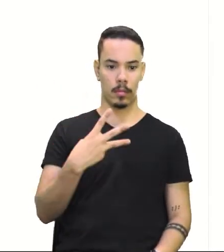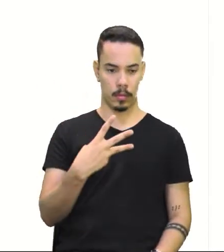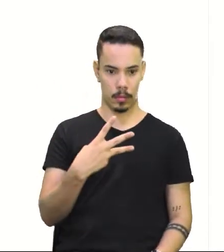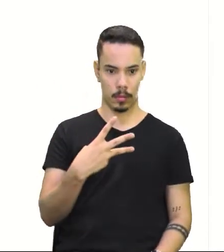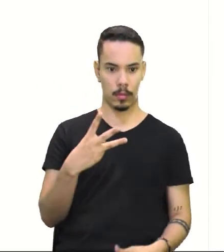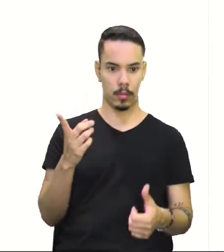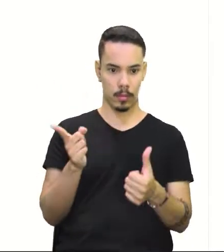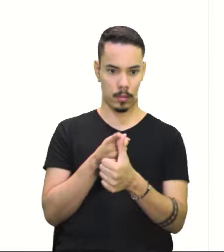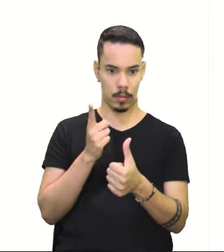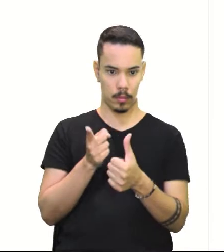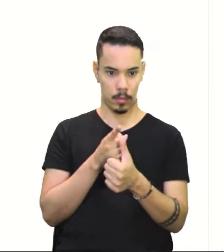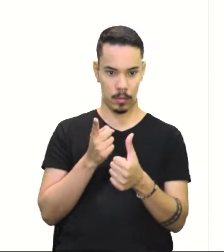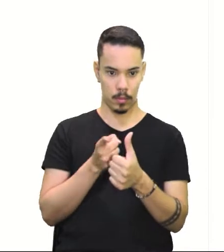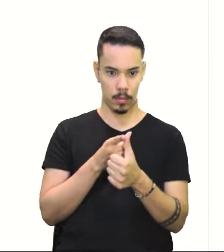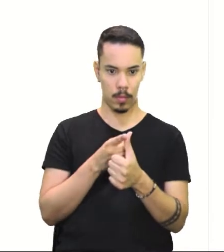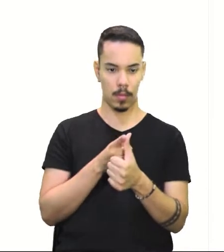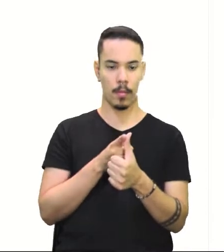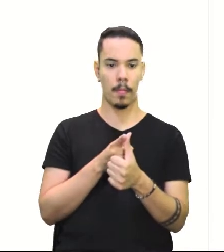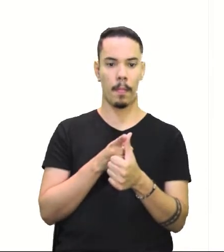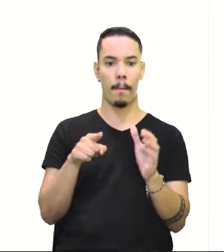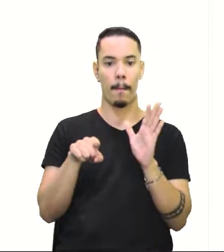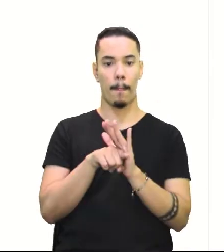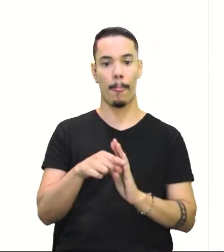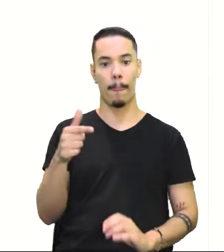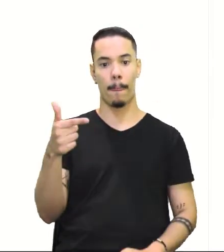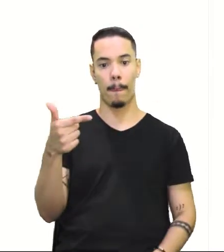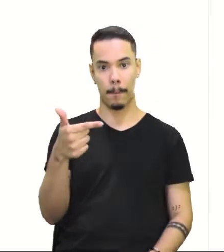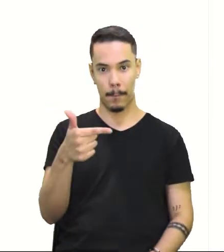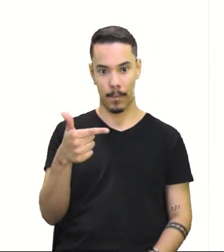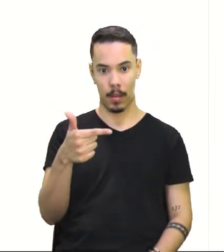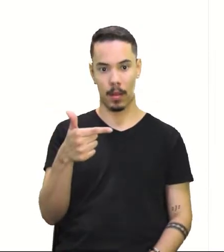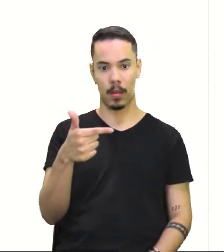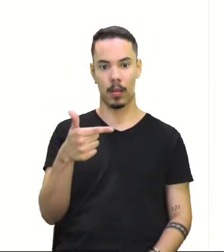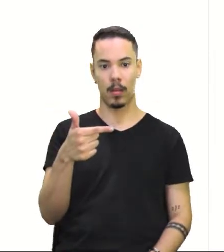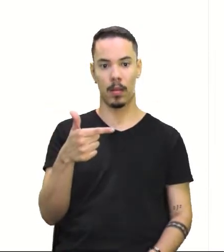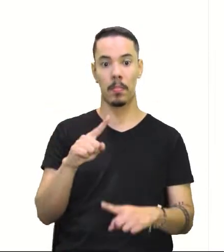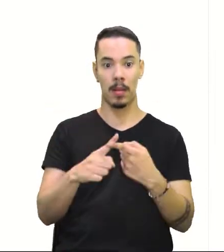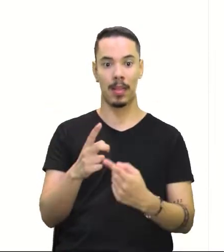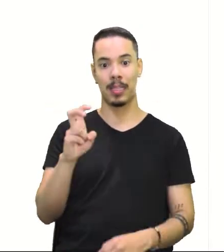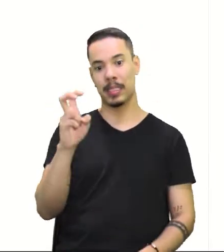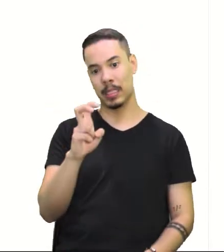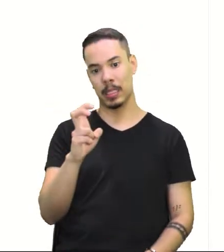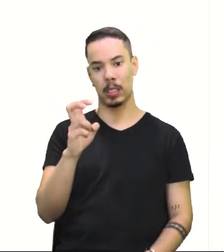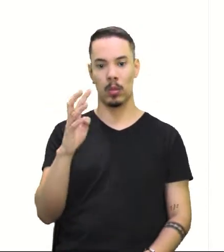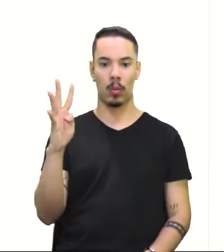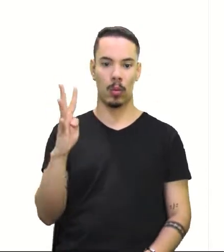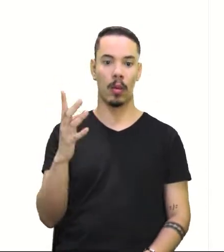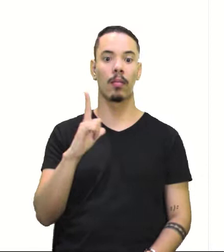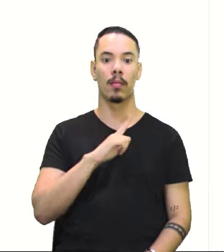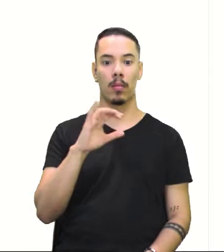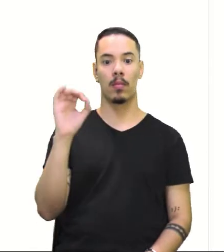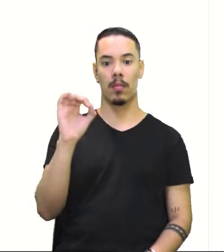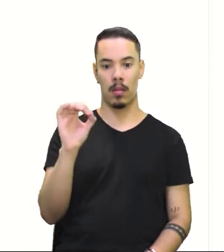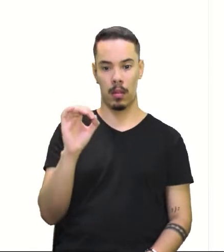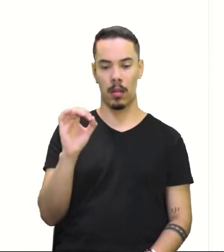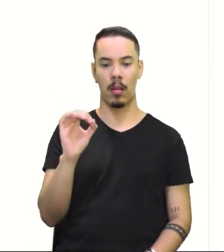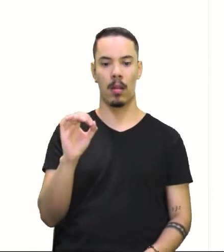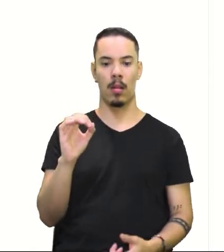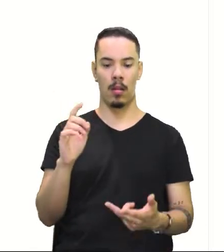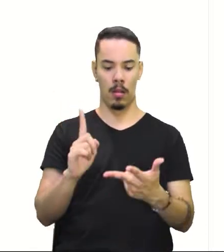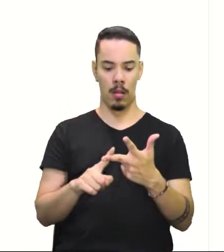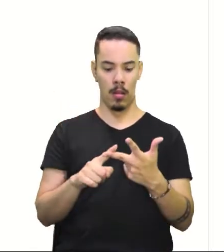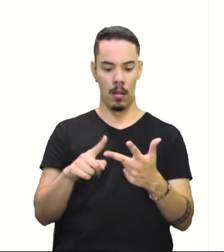primeiro coeficiente do Isso. x na quinta, menos 2 do x na quarta. Aí eu tenho 0 por x na terceira. Aí eu tenho 3 por x